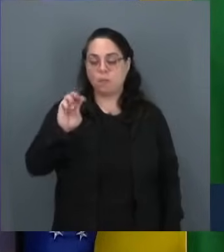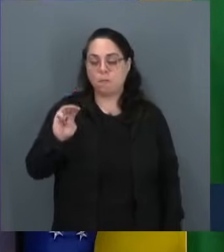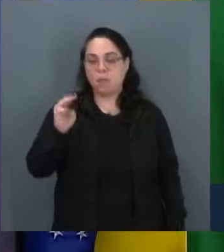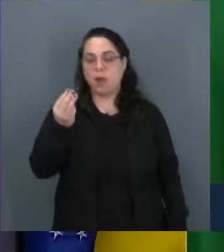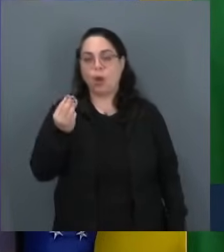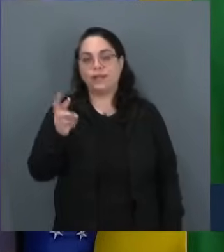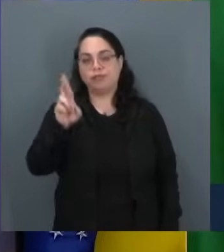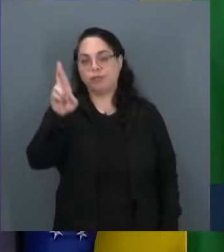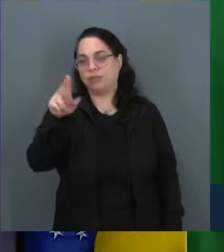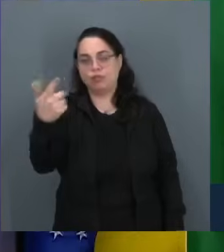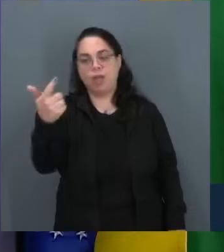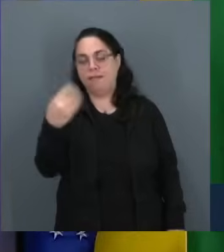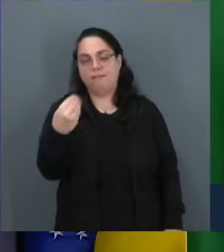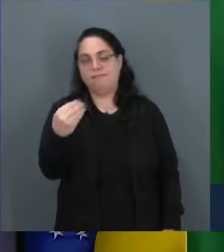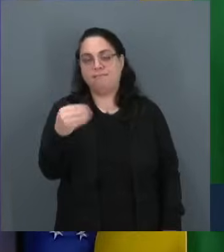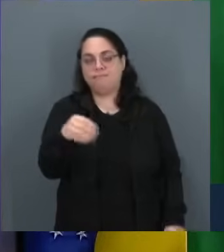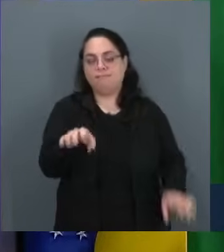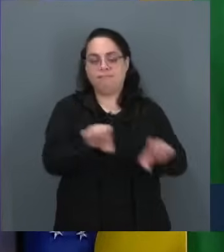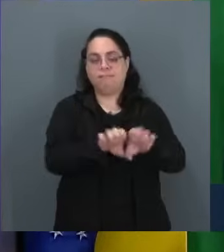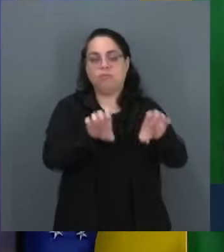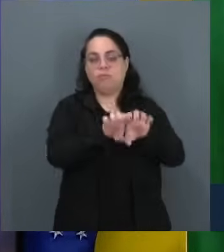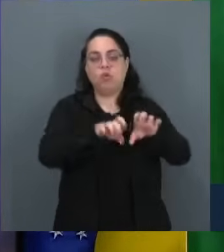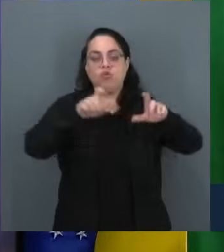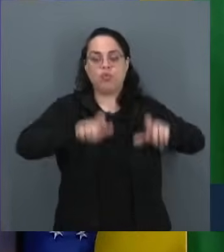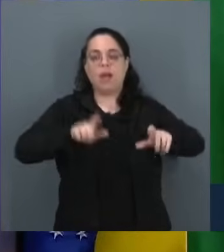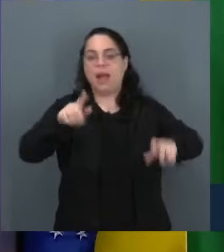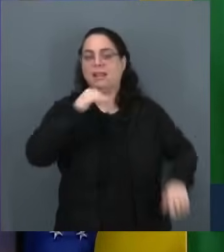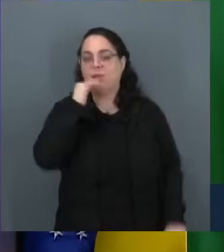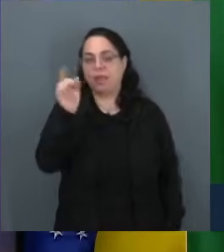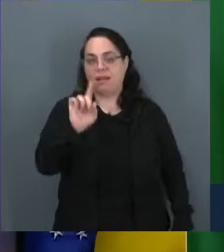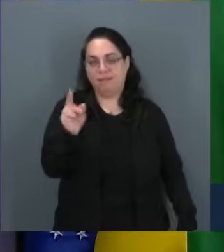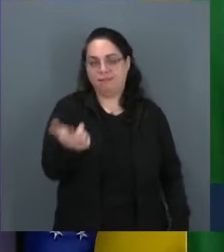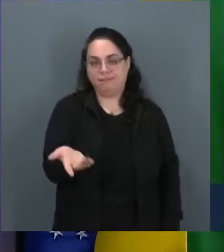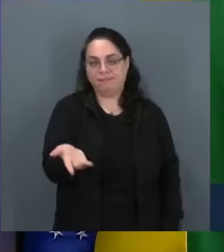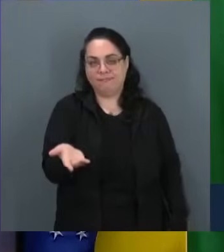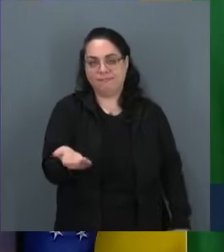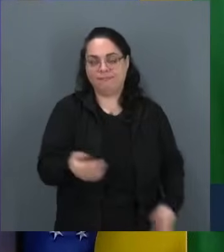tem nem estrutura de gabinete para aguentar essa turma toda.